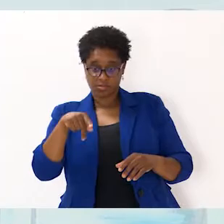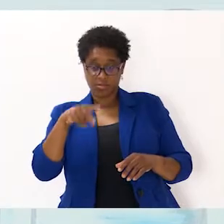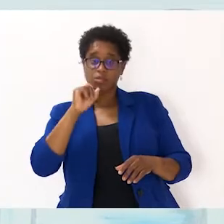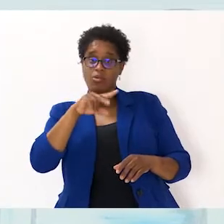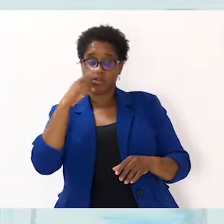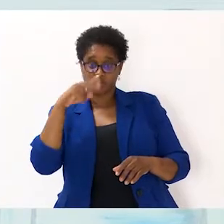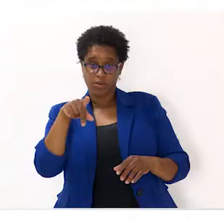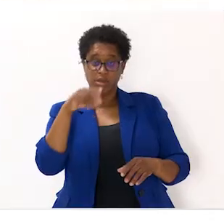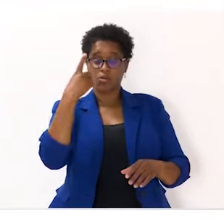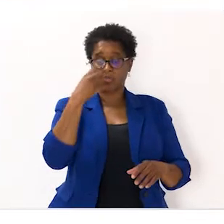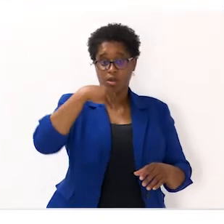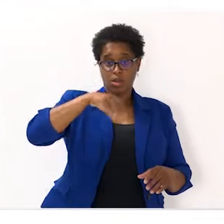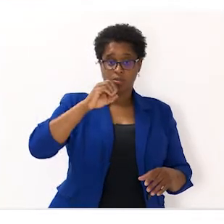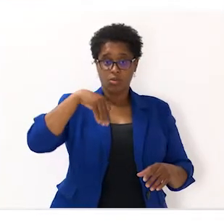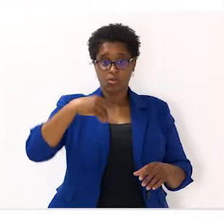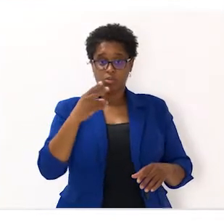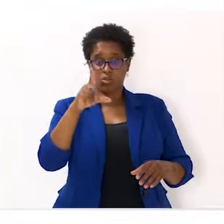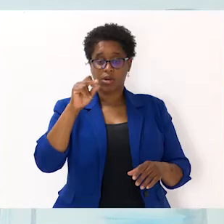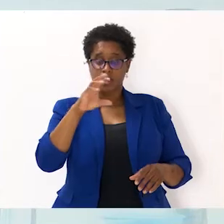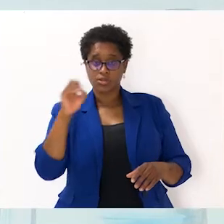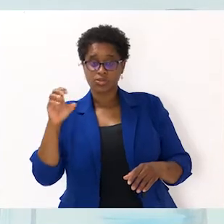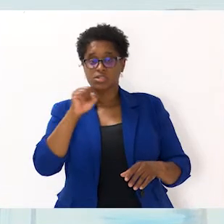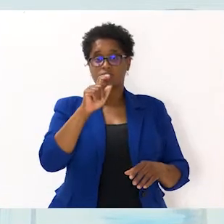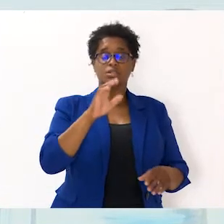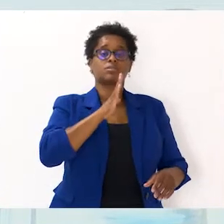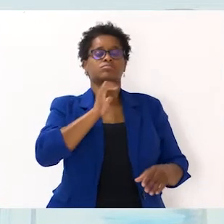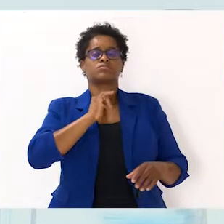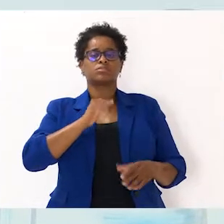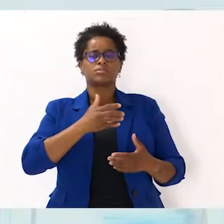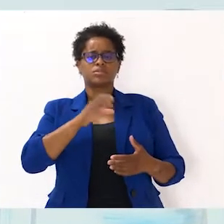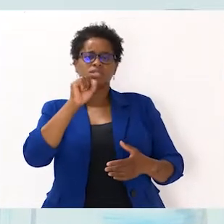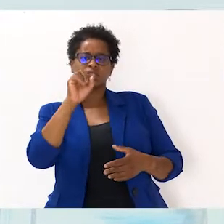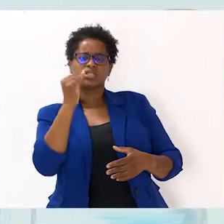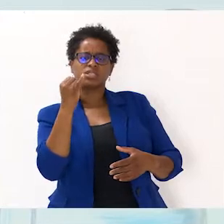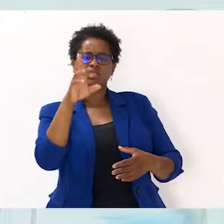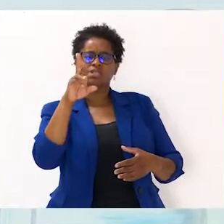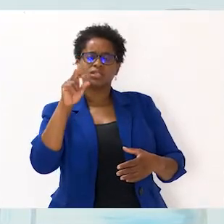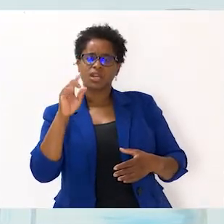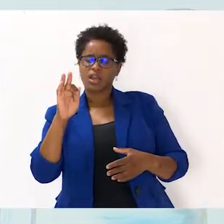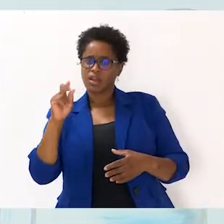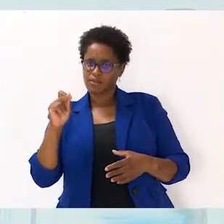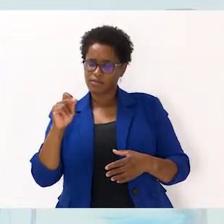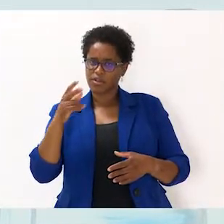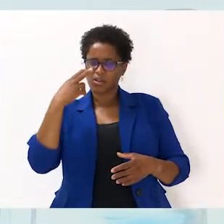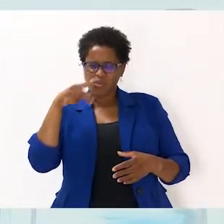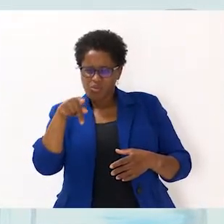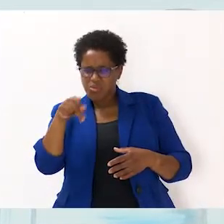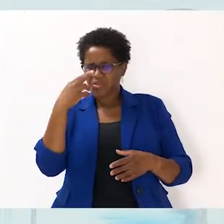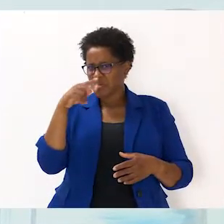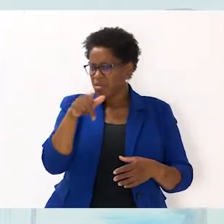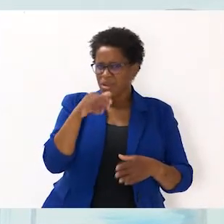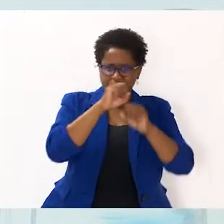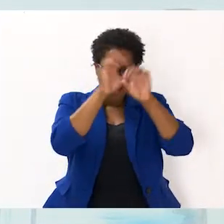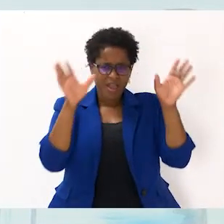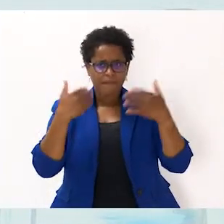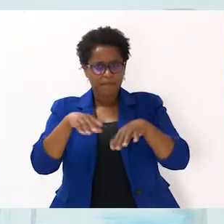uma população de girafas, não é? Mas lá ao fundo não dá para ver bem claro, mas aqui temos